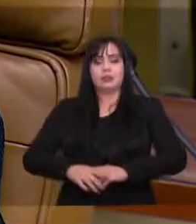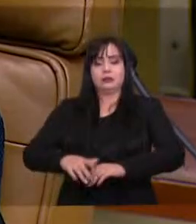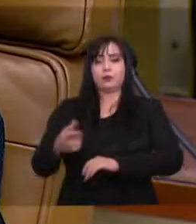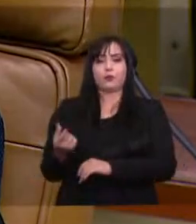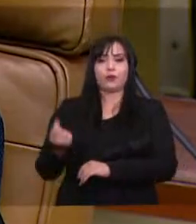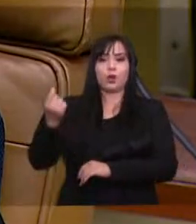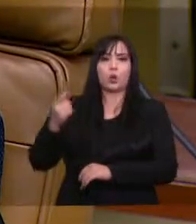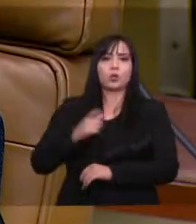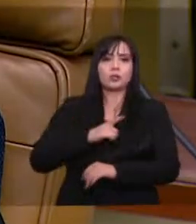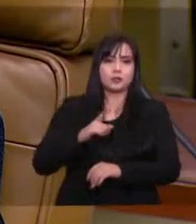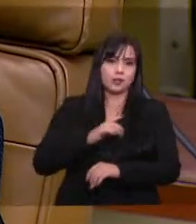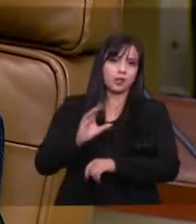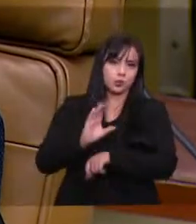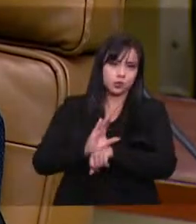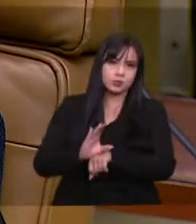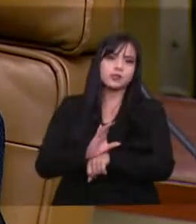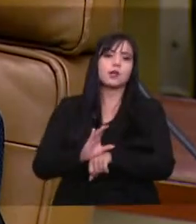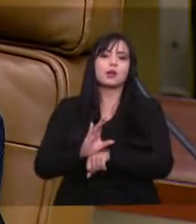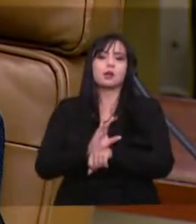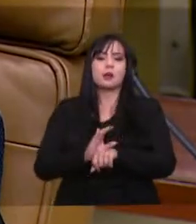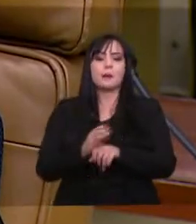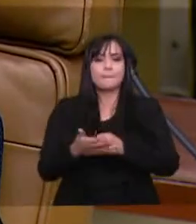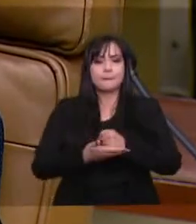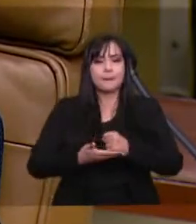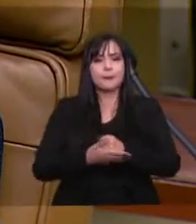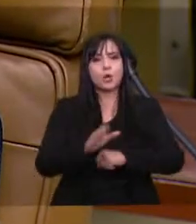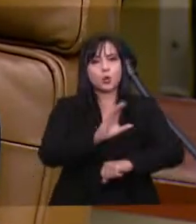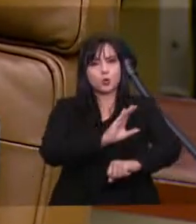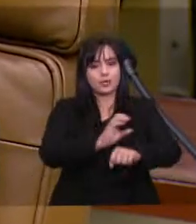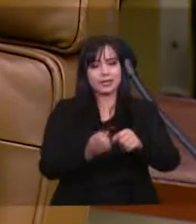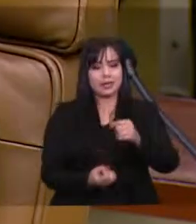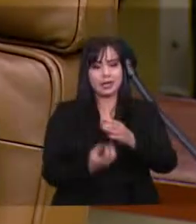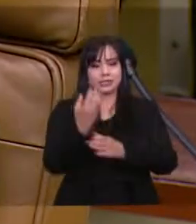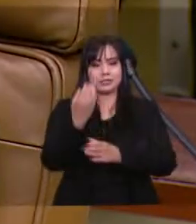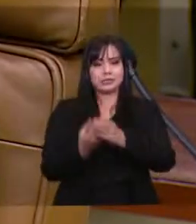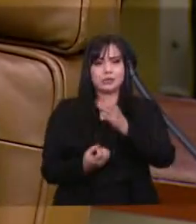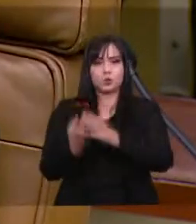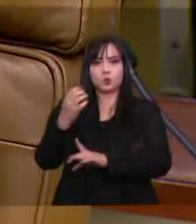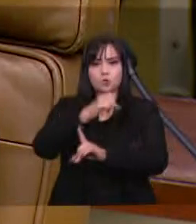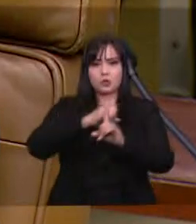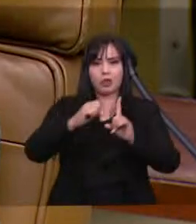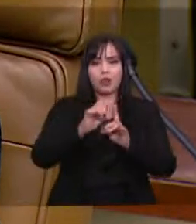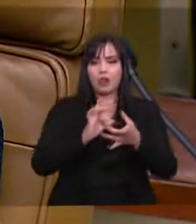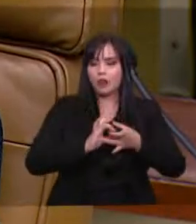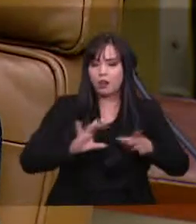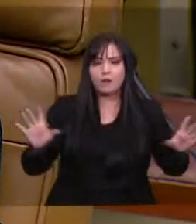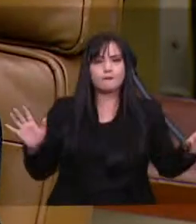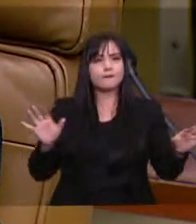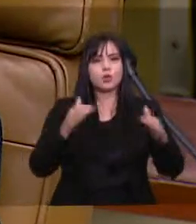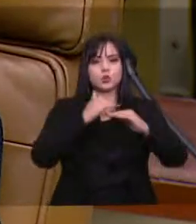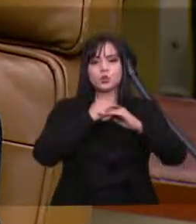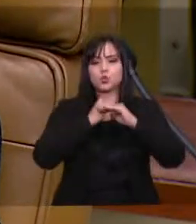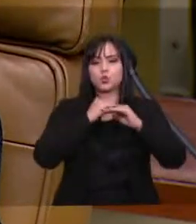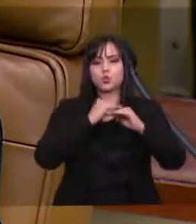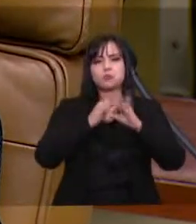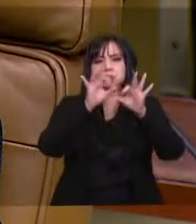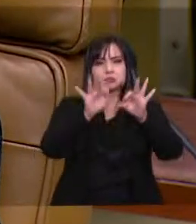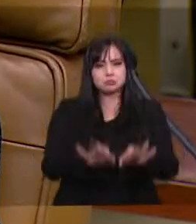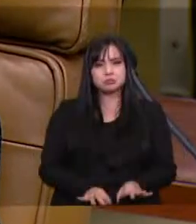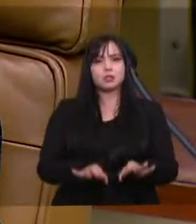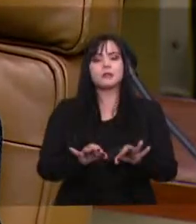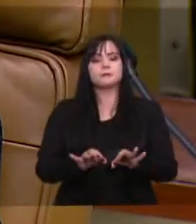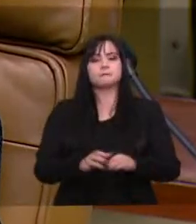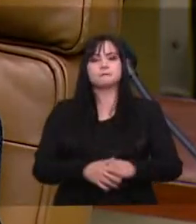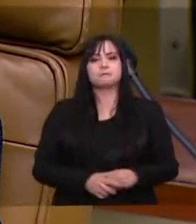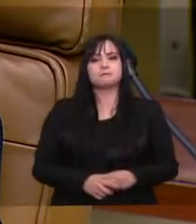valores previstos constitucionalmente como essenciais para a construção de uma sociedade livre Justa e solidária bem como é